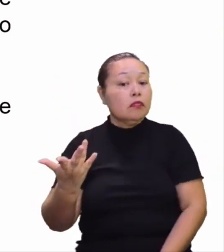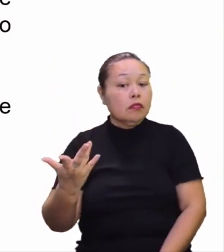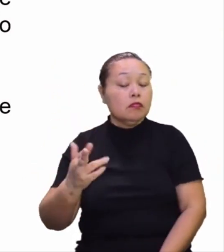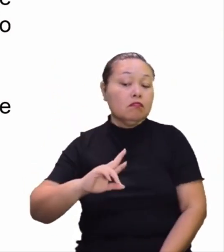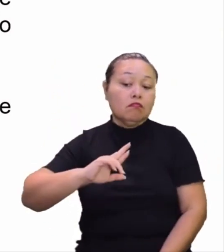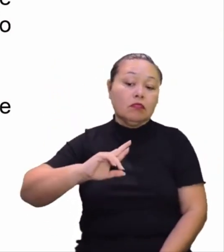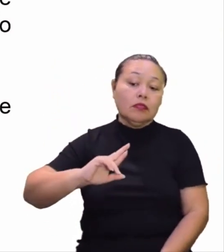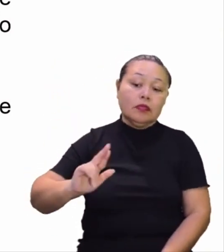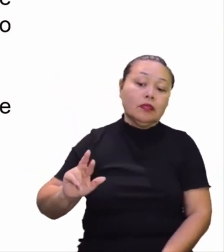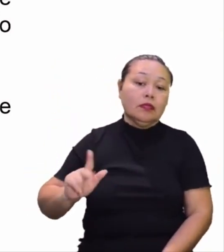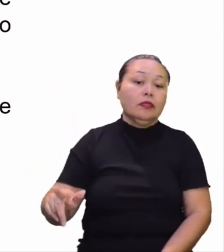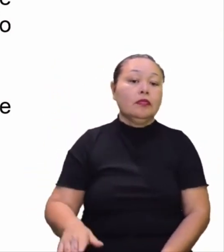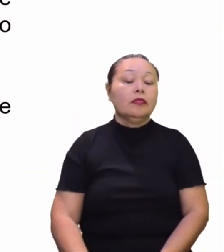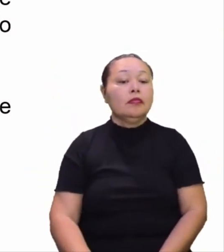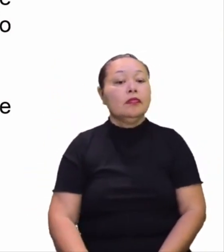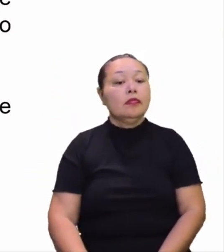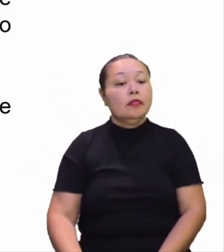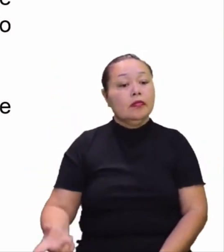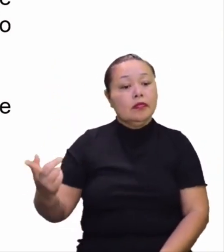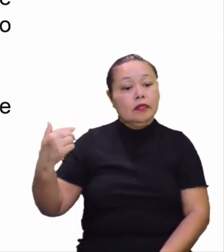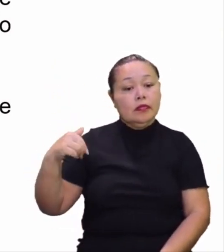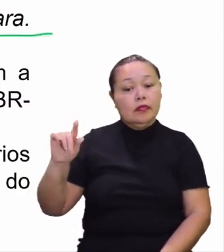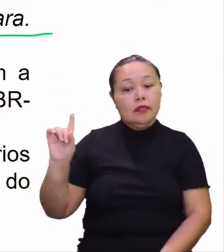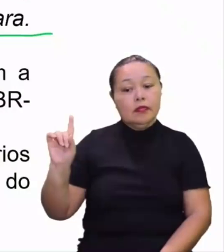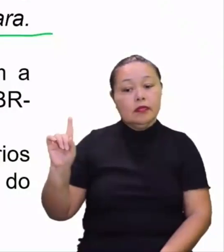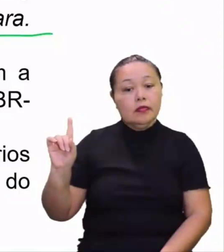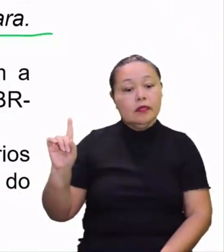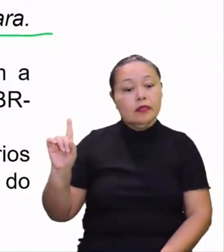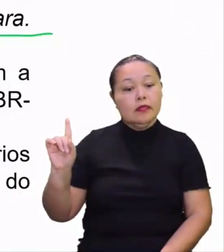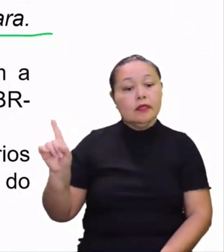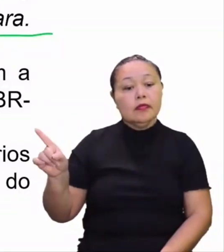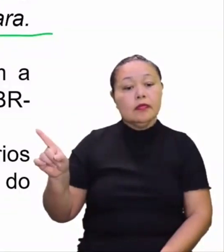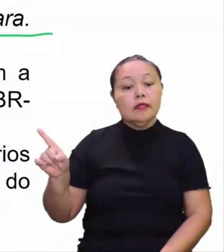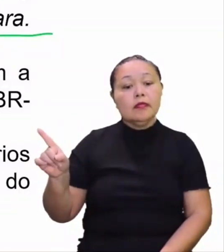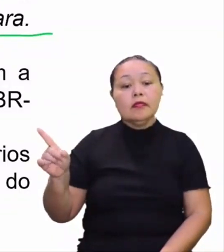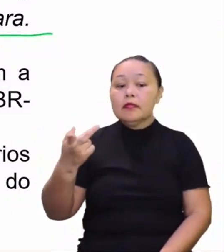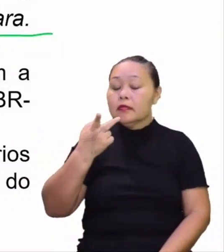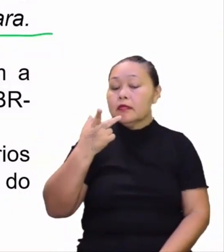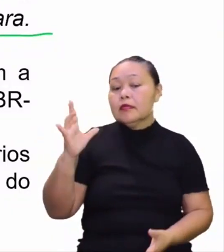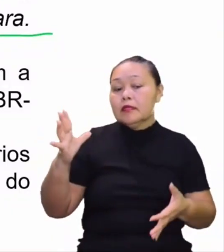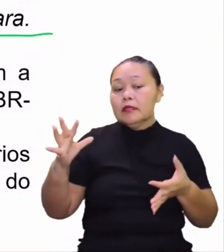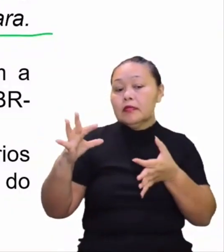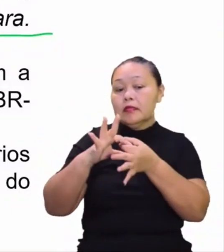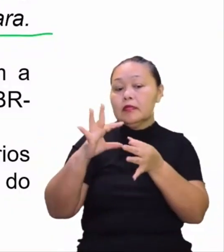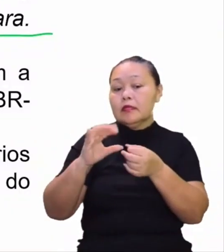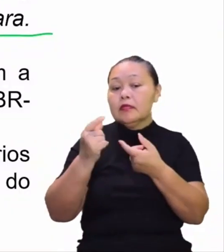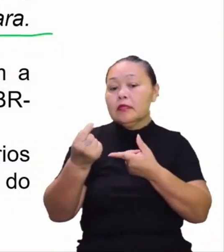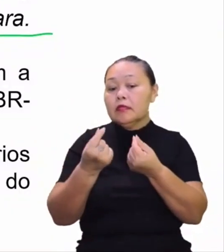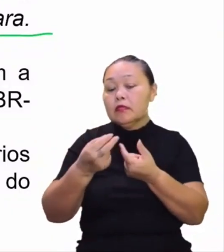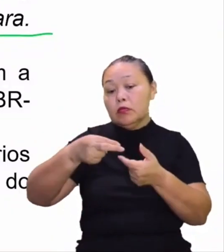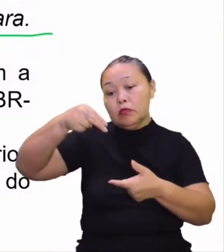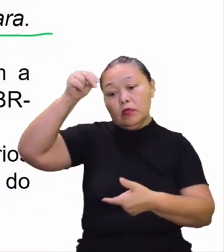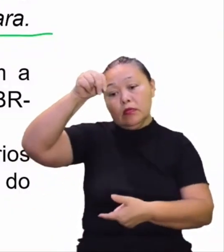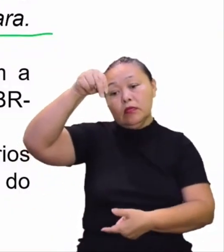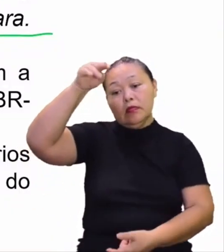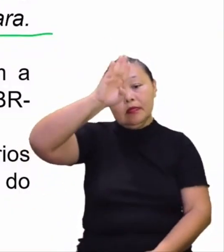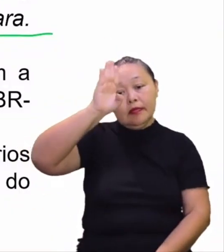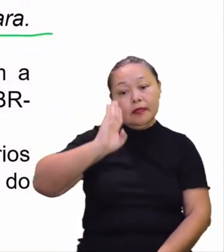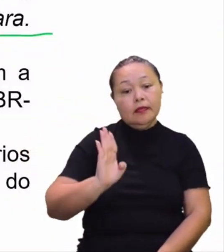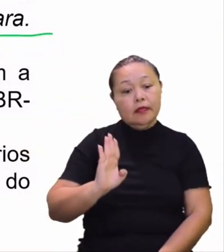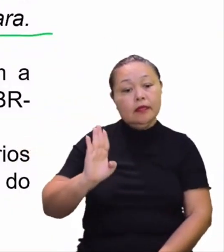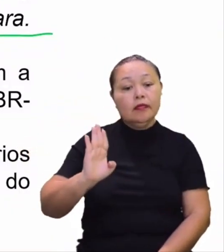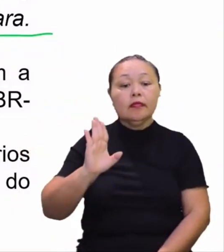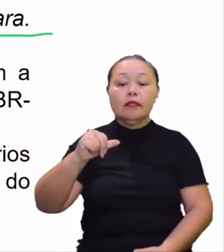então Não sem é. chance também. Vamos voltar lá na outra página. Está falando aí a conexão comercial do norte